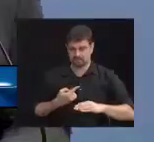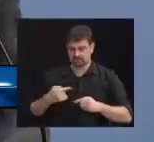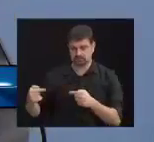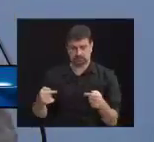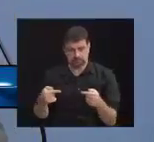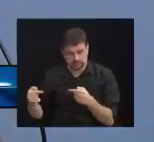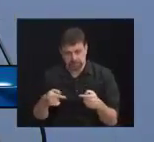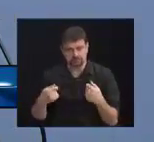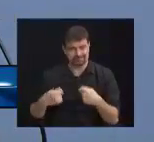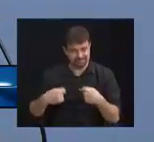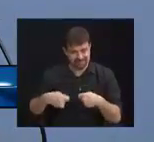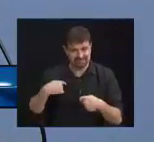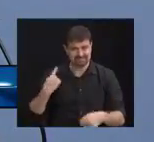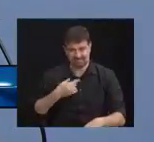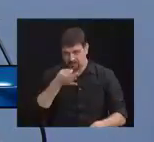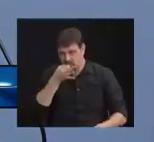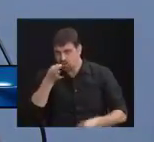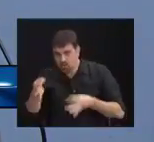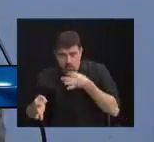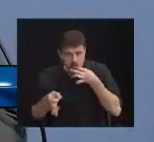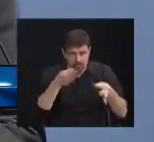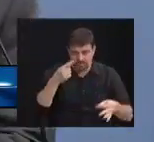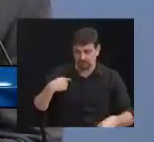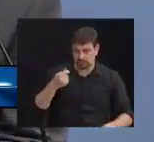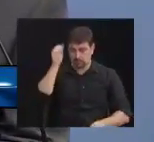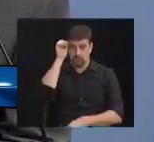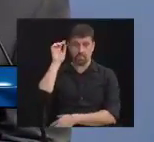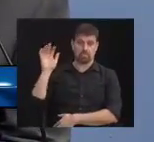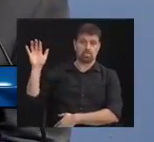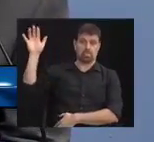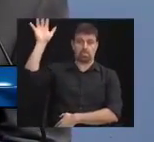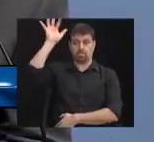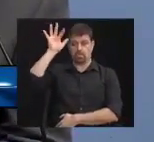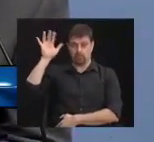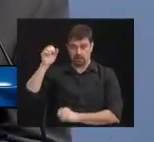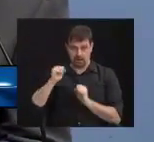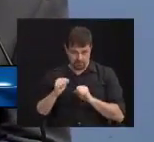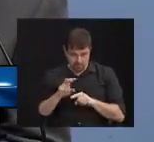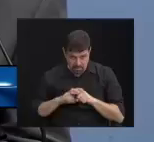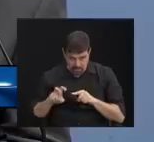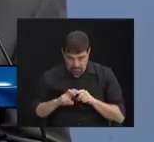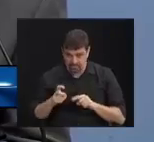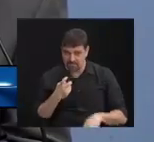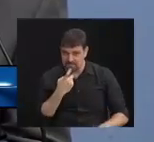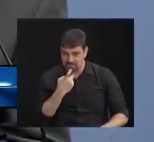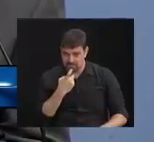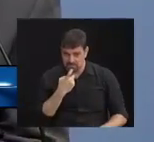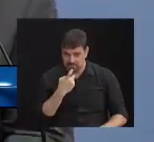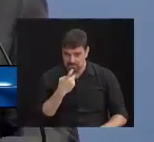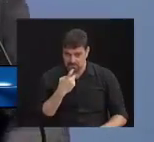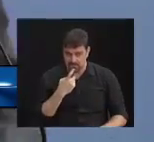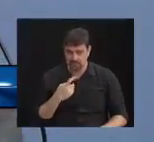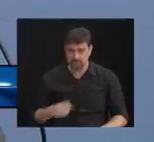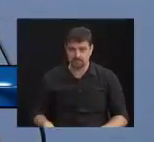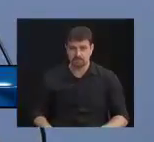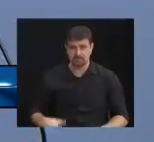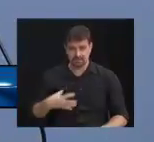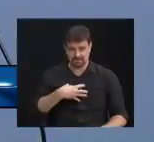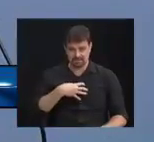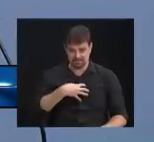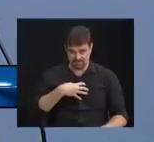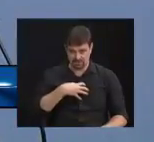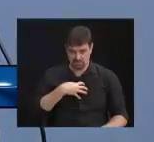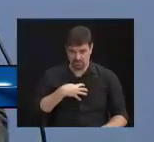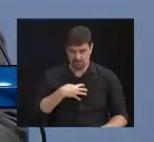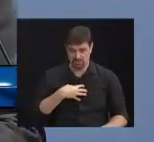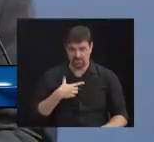É necessário, sim. Nós não somos utópicos, não, quando fala o metrô pode vir para Campinas, não. Eu estive em Salvador fazem uns